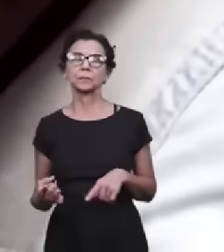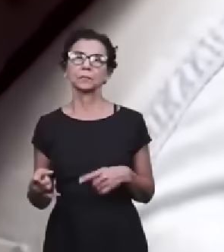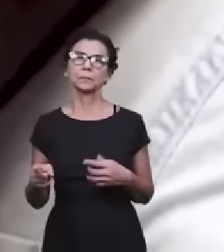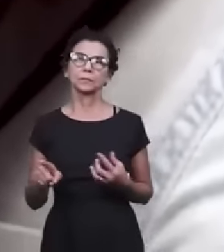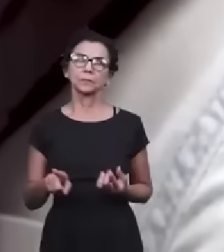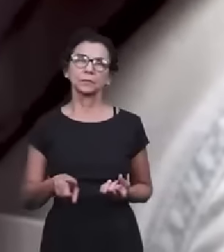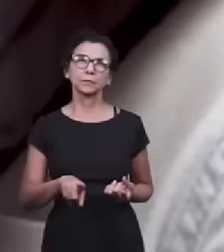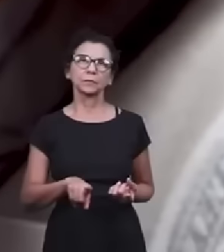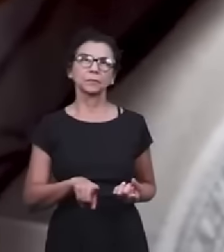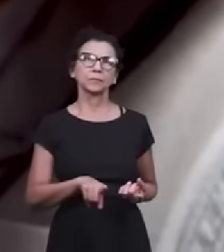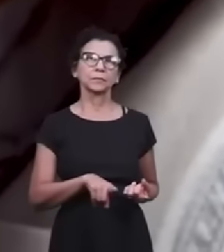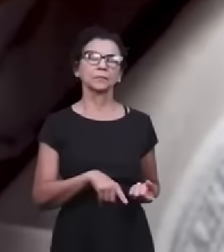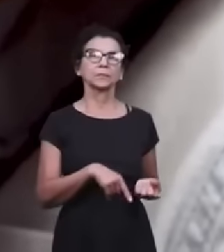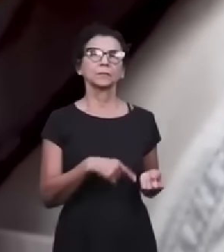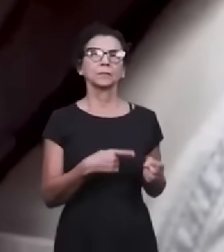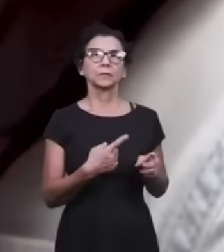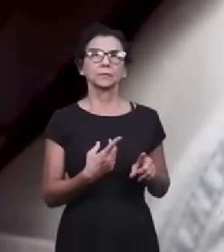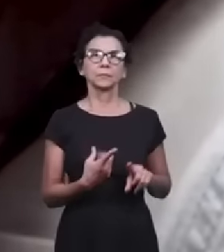perdão.